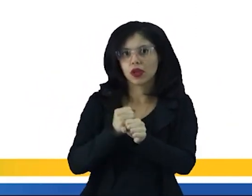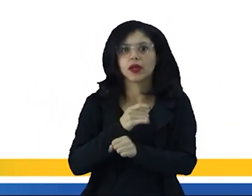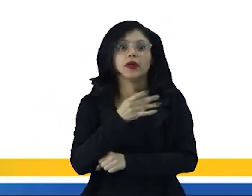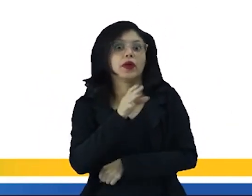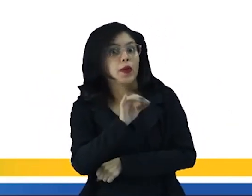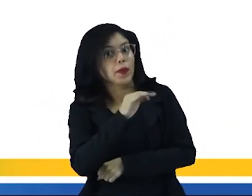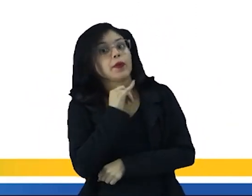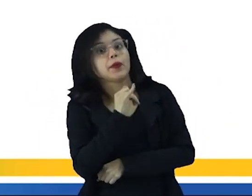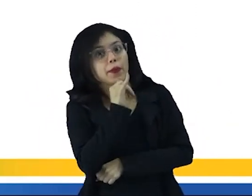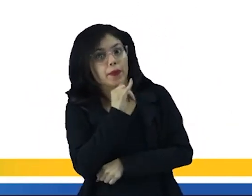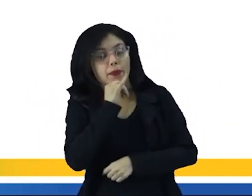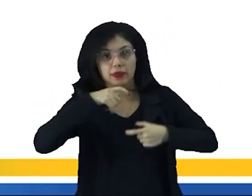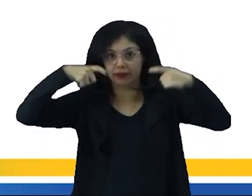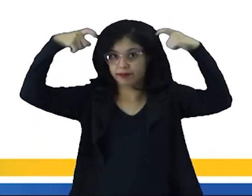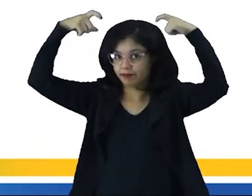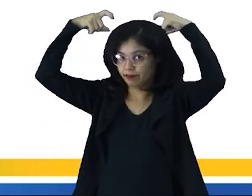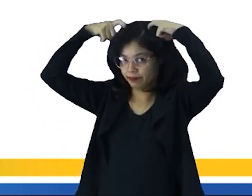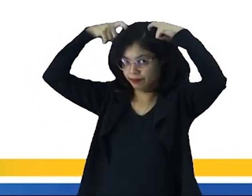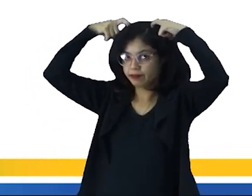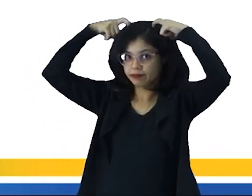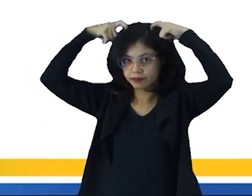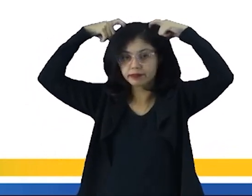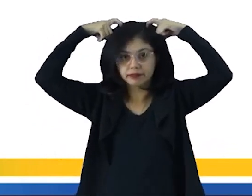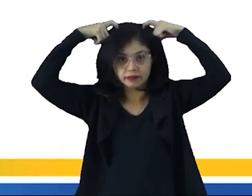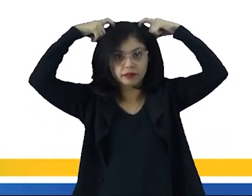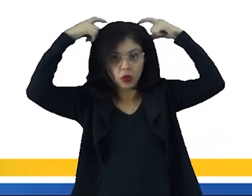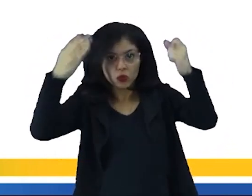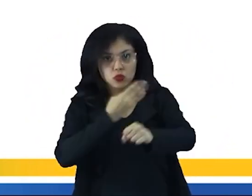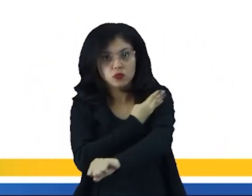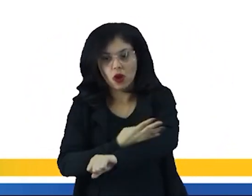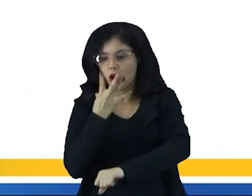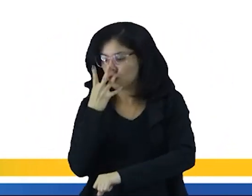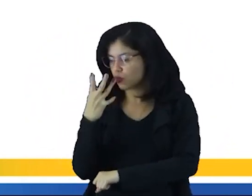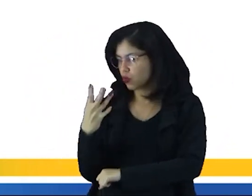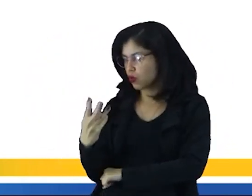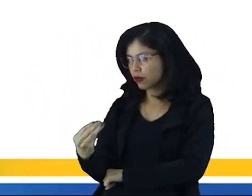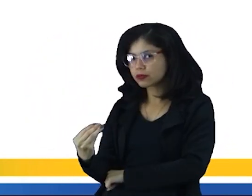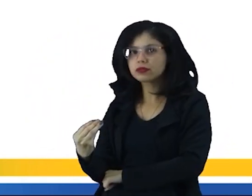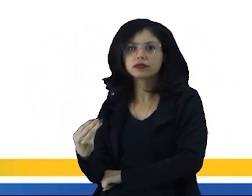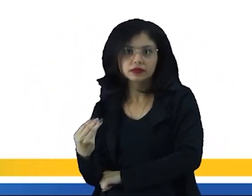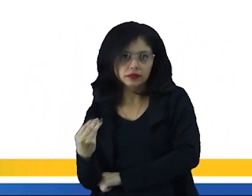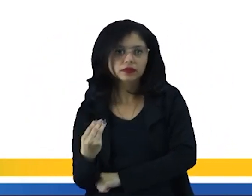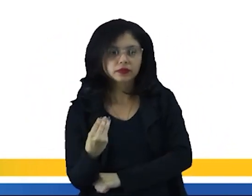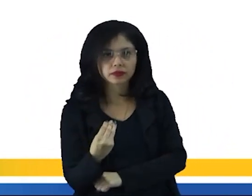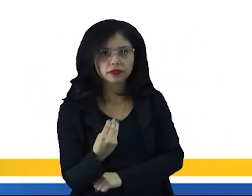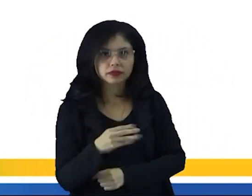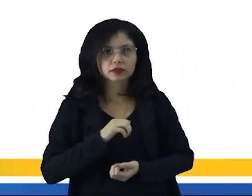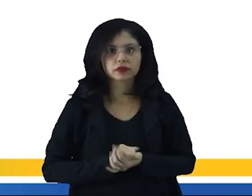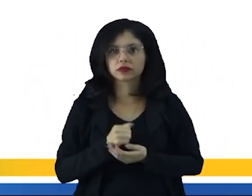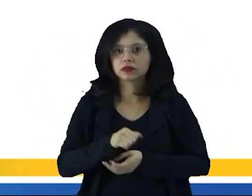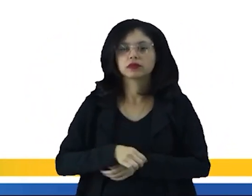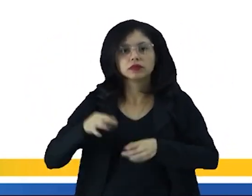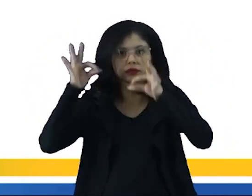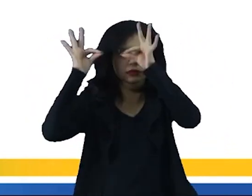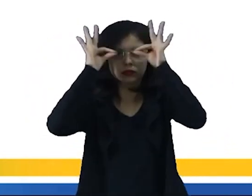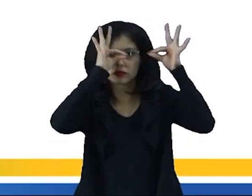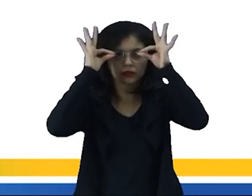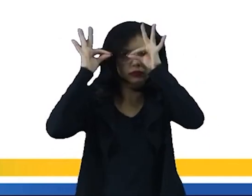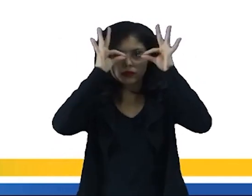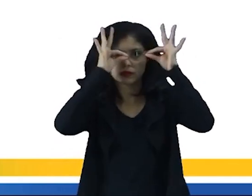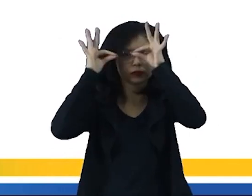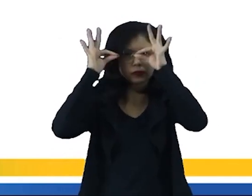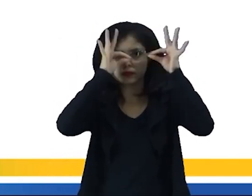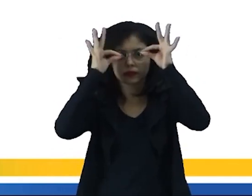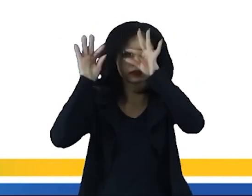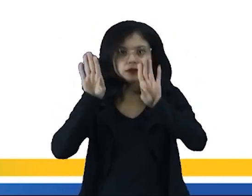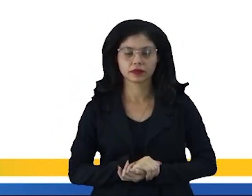né, polares, os boi almiscarados, os lobos, raposas, perdizes das neves, coruja das neves.